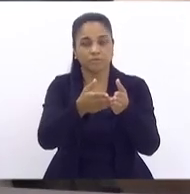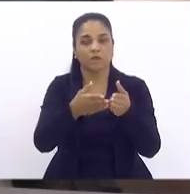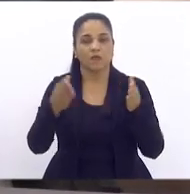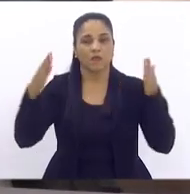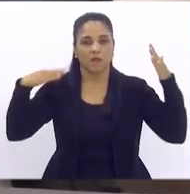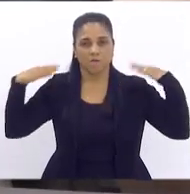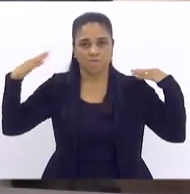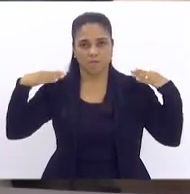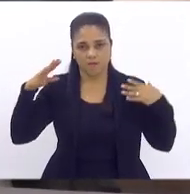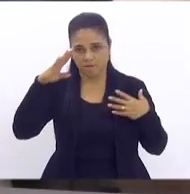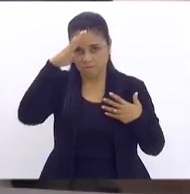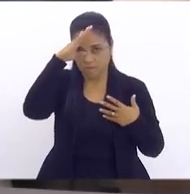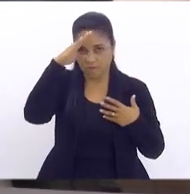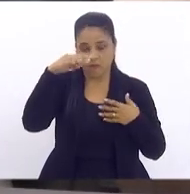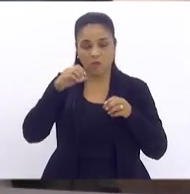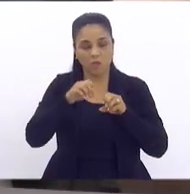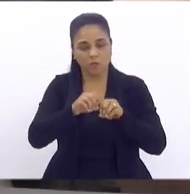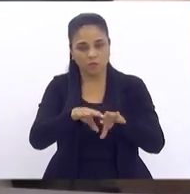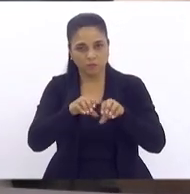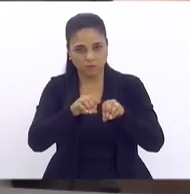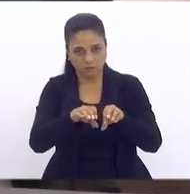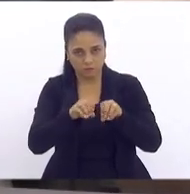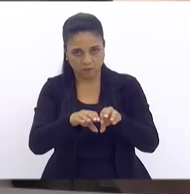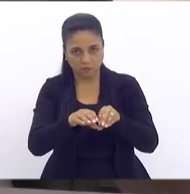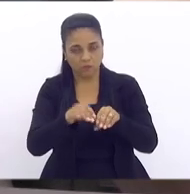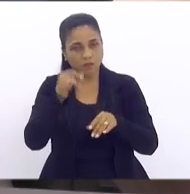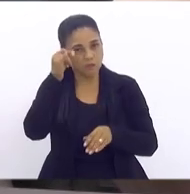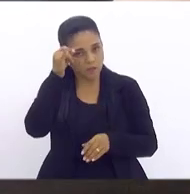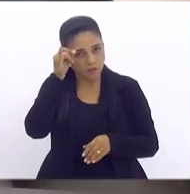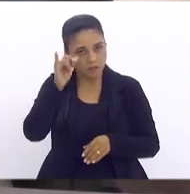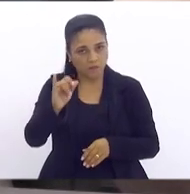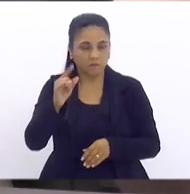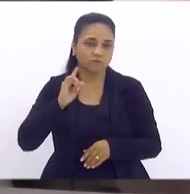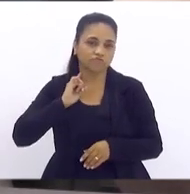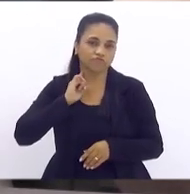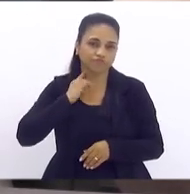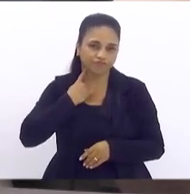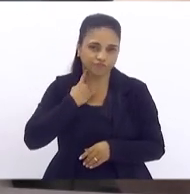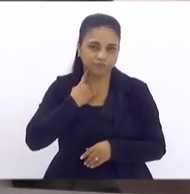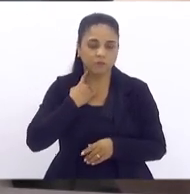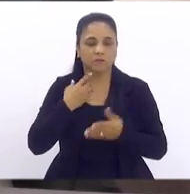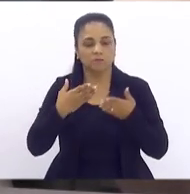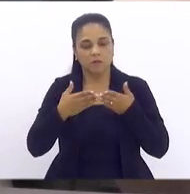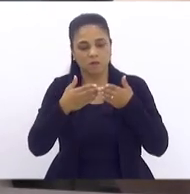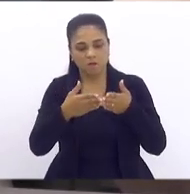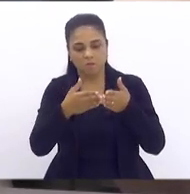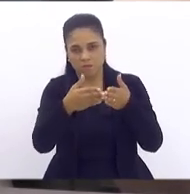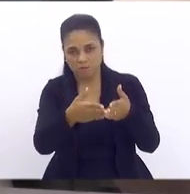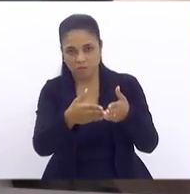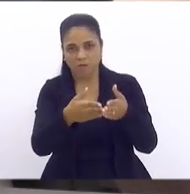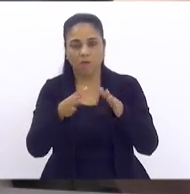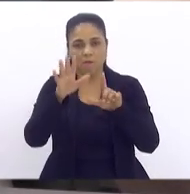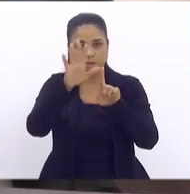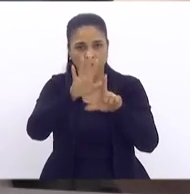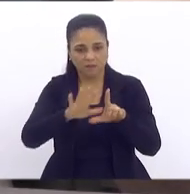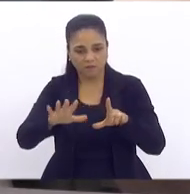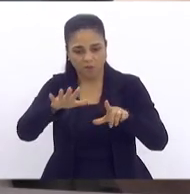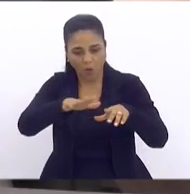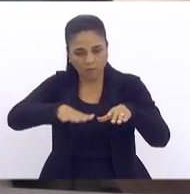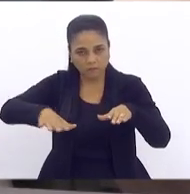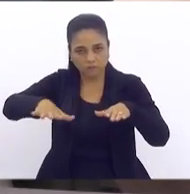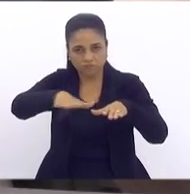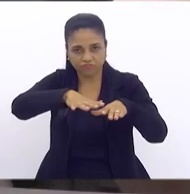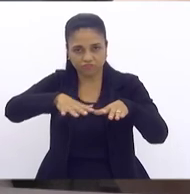e ao ensino profissional marítimo, e à prevenção da poluição causada por embarcações, plataformas ou